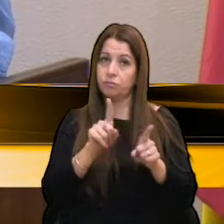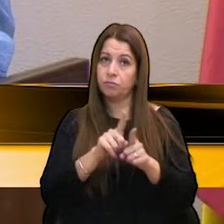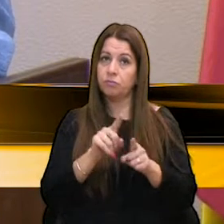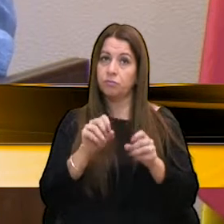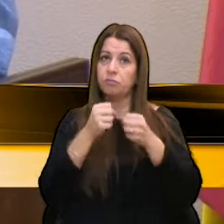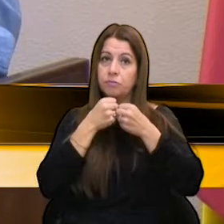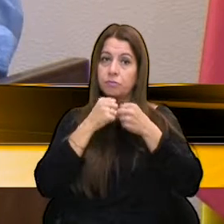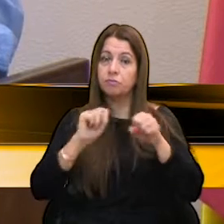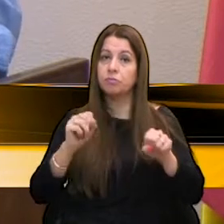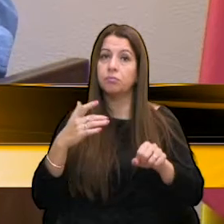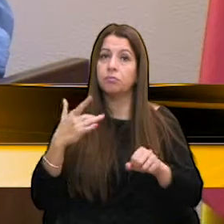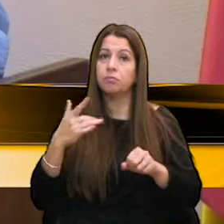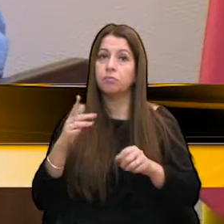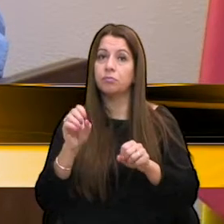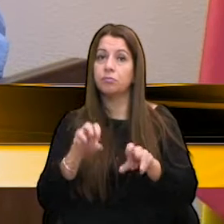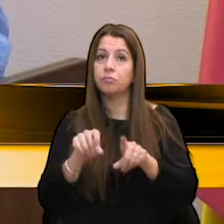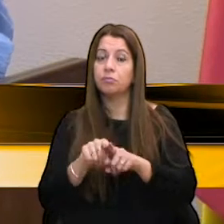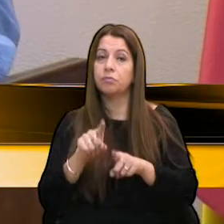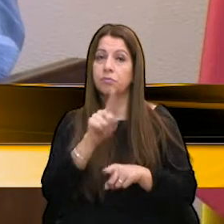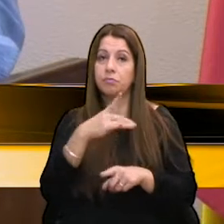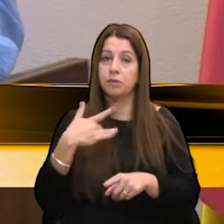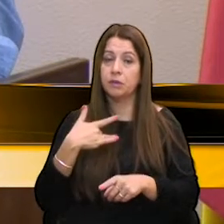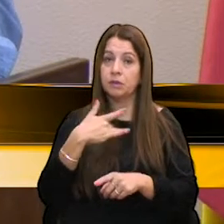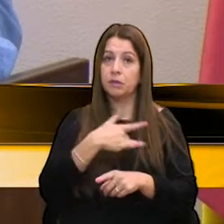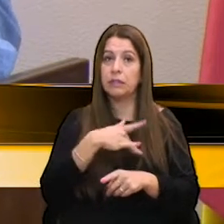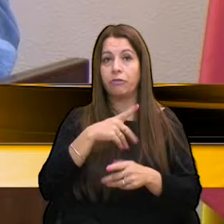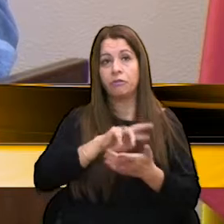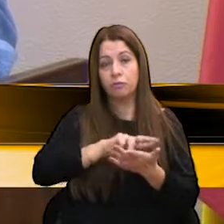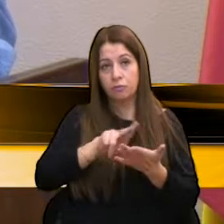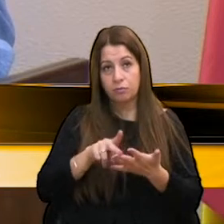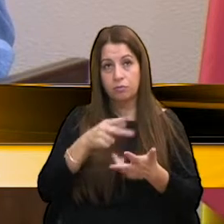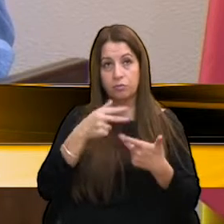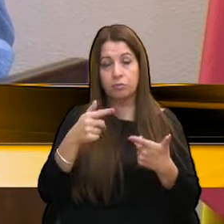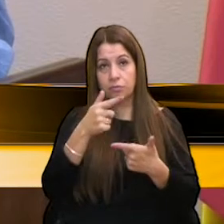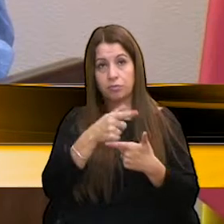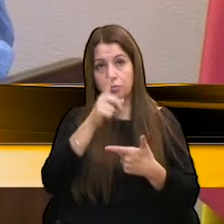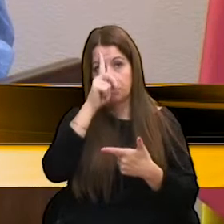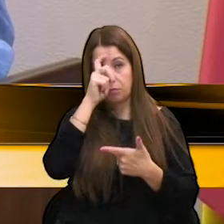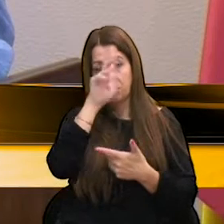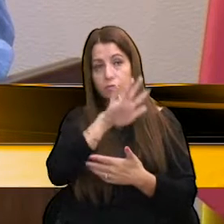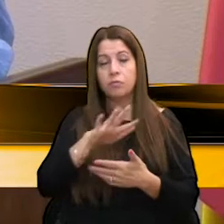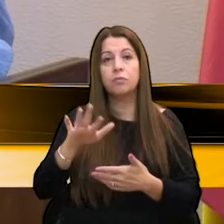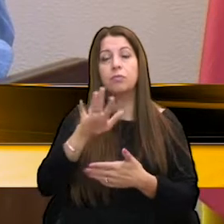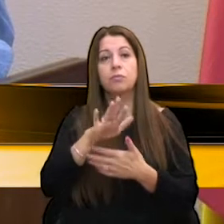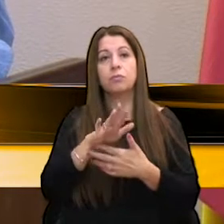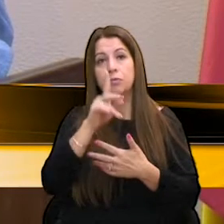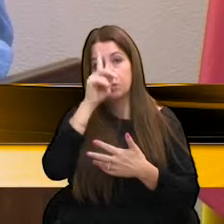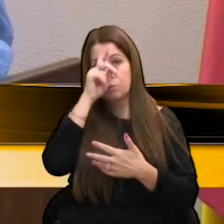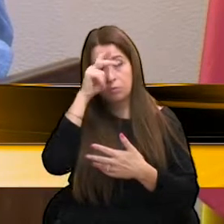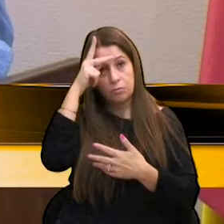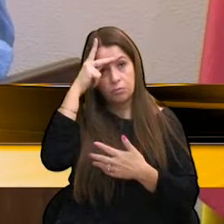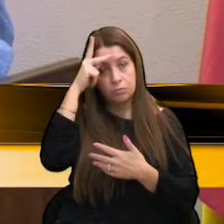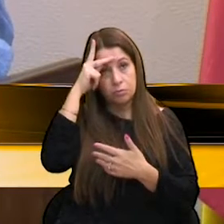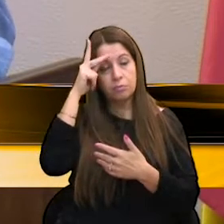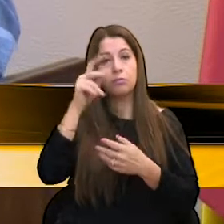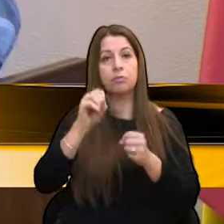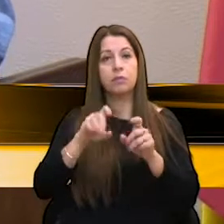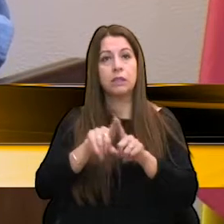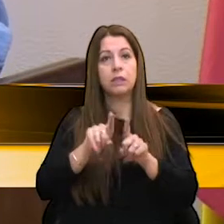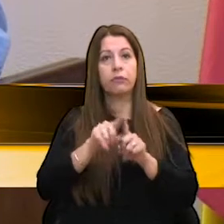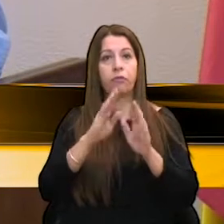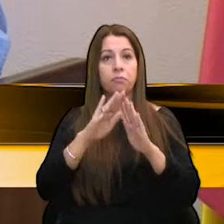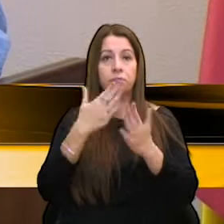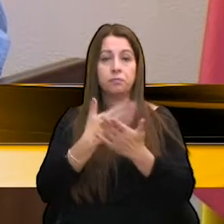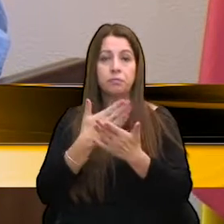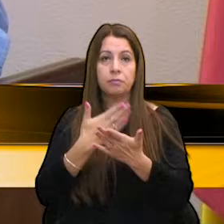na Educação. Nessa da Saúde, nós temos ali várias situações do Hospital Geral, do Hospital Pompeia, na Educação de